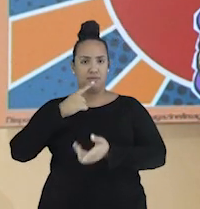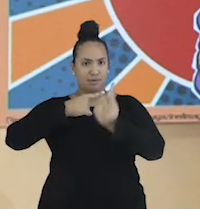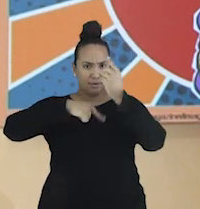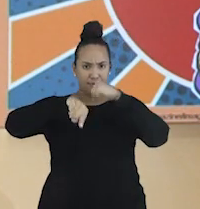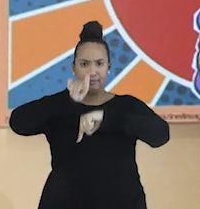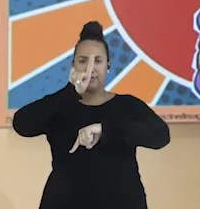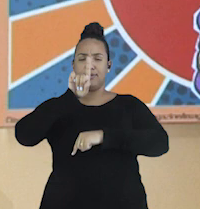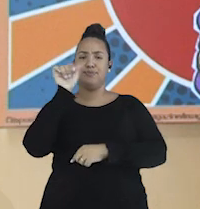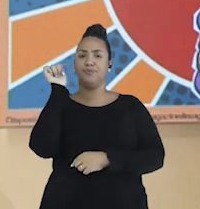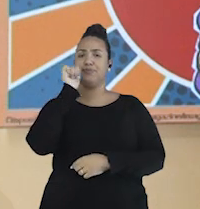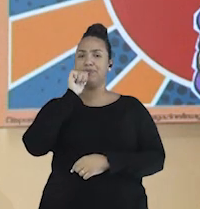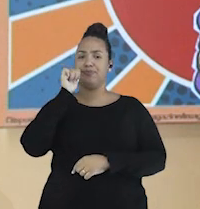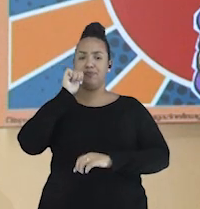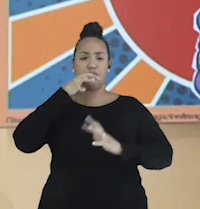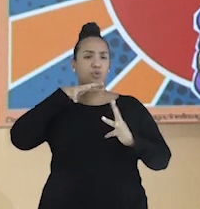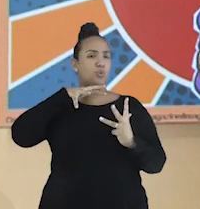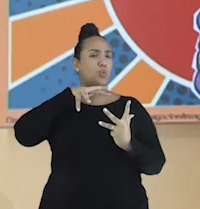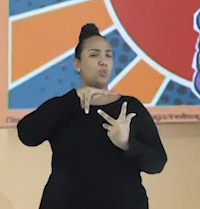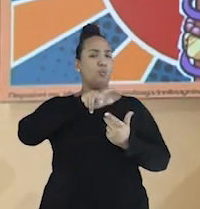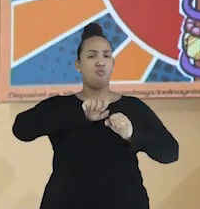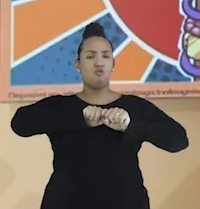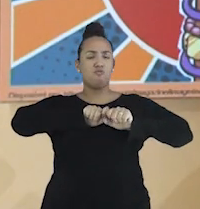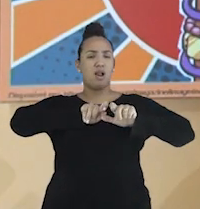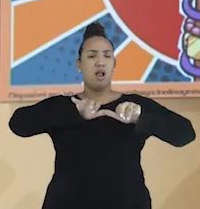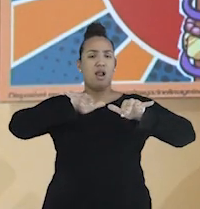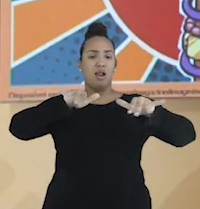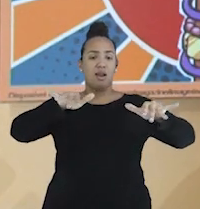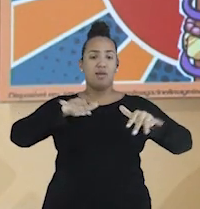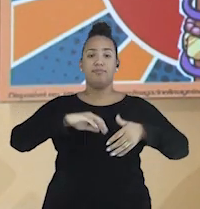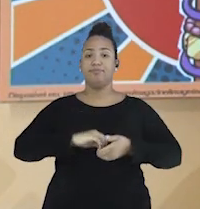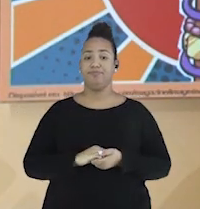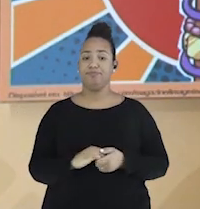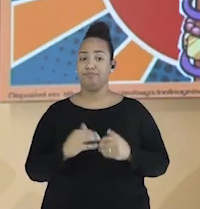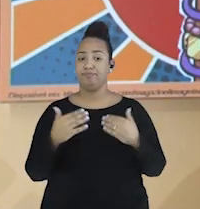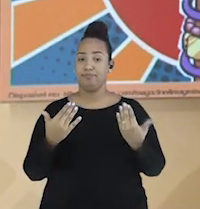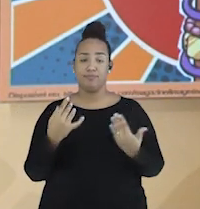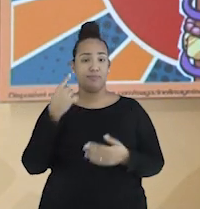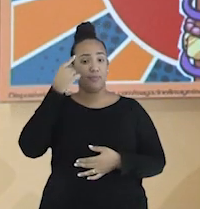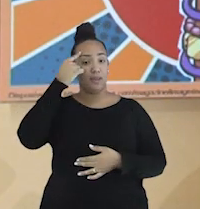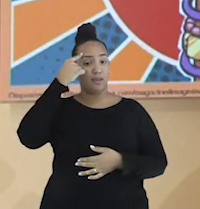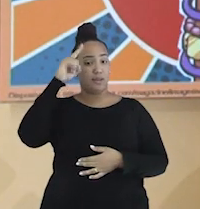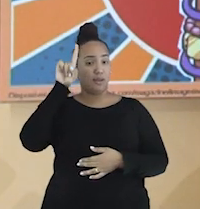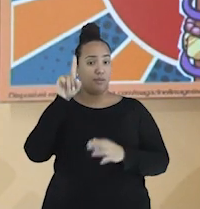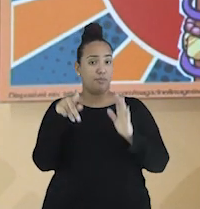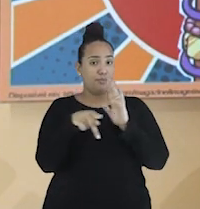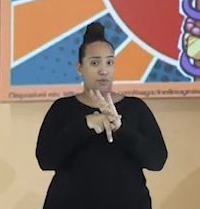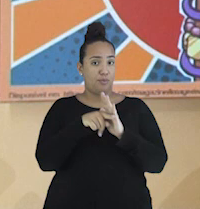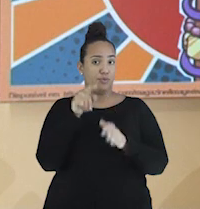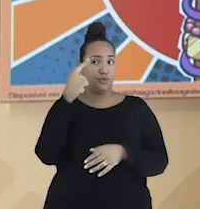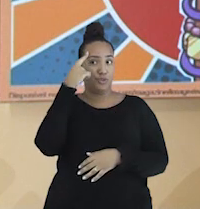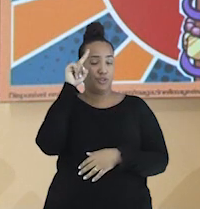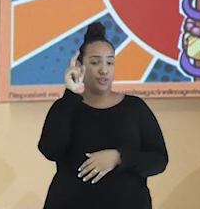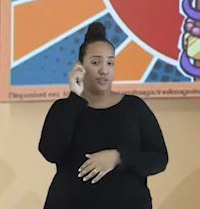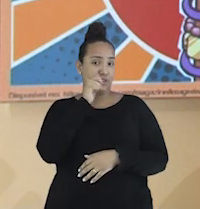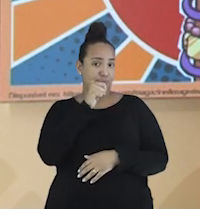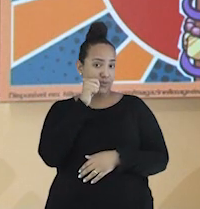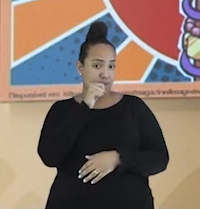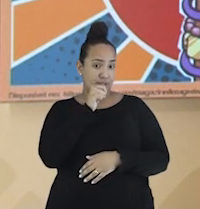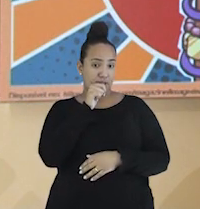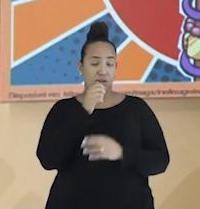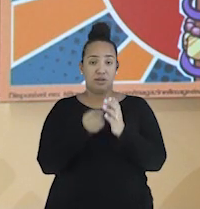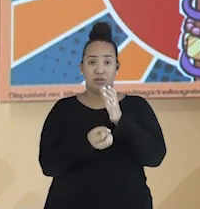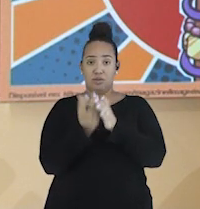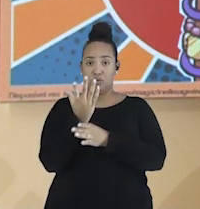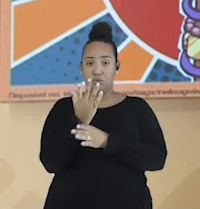que alcançariam o mundo. A ideia de criar o Dia das Mulheres surgiu entre o final